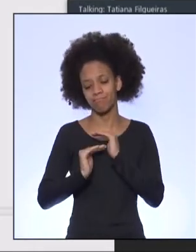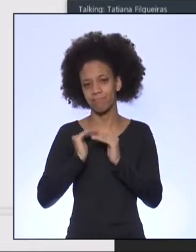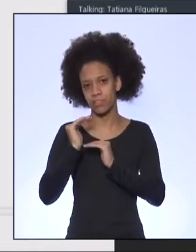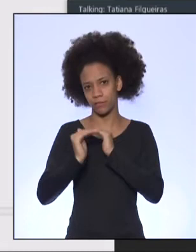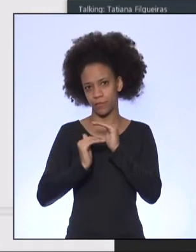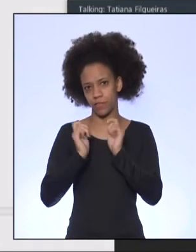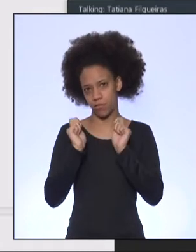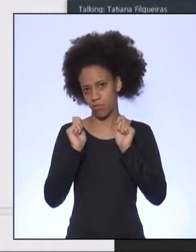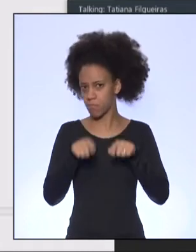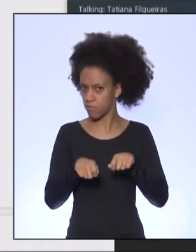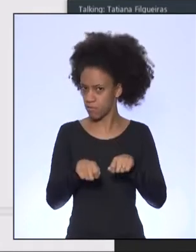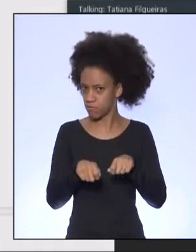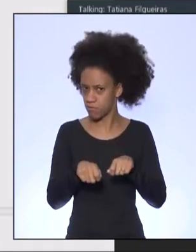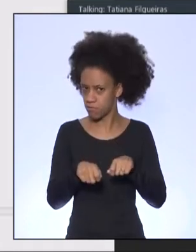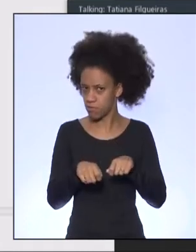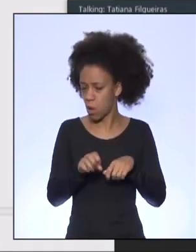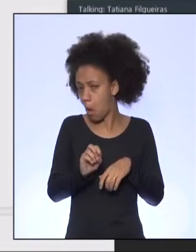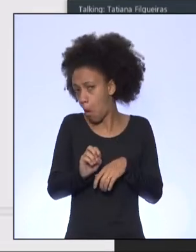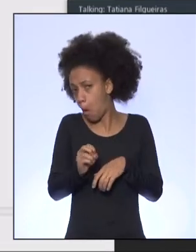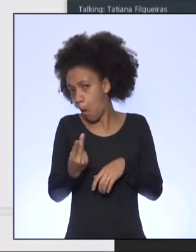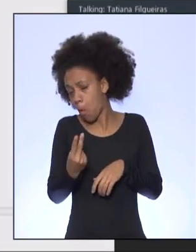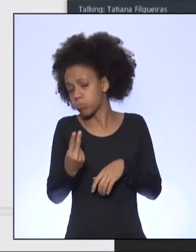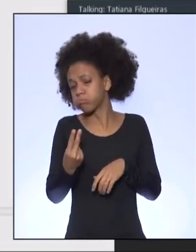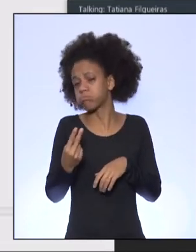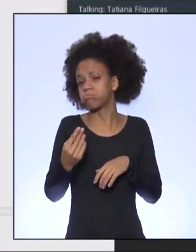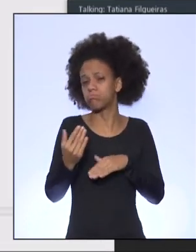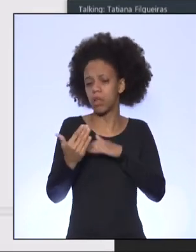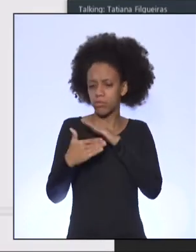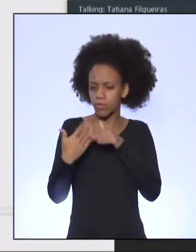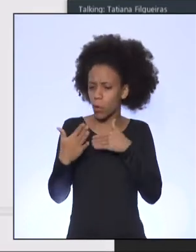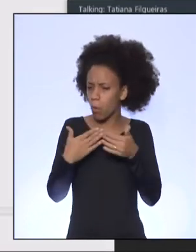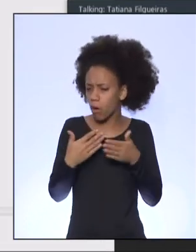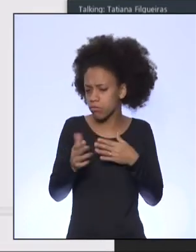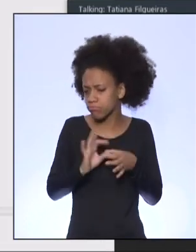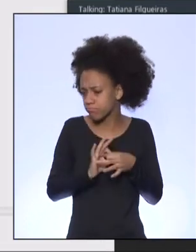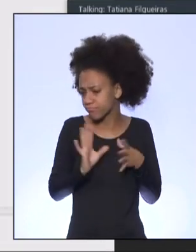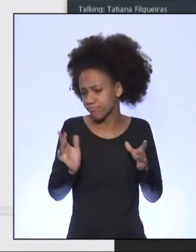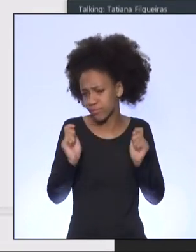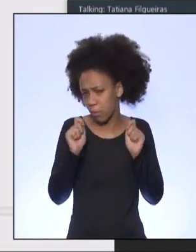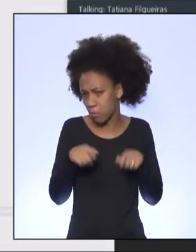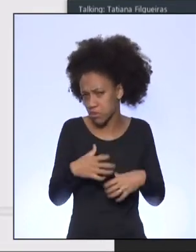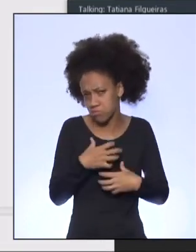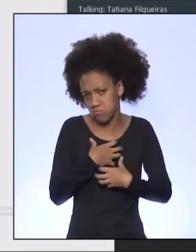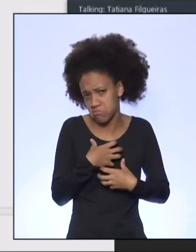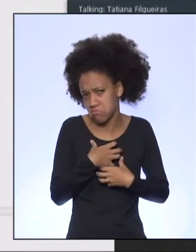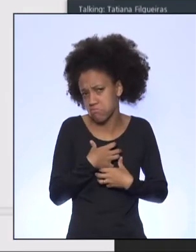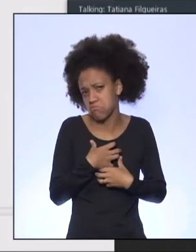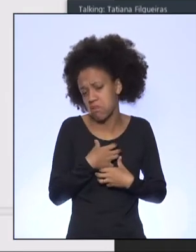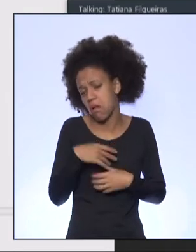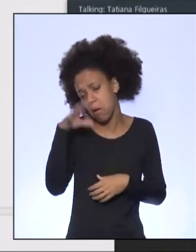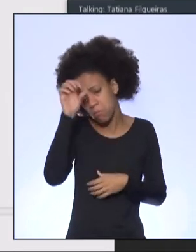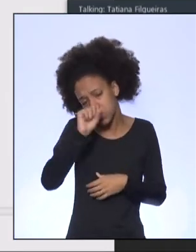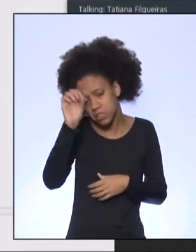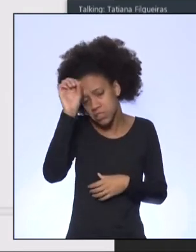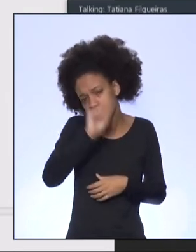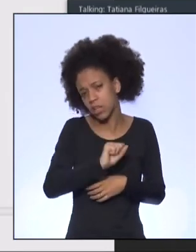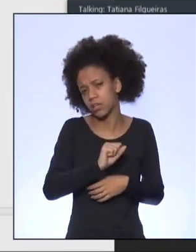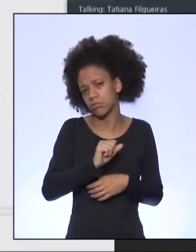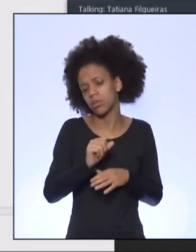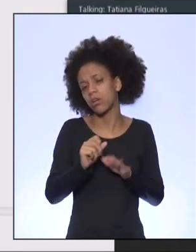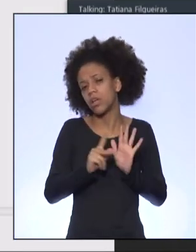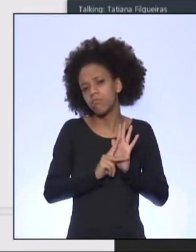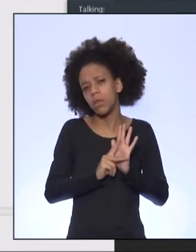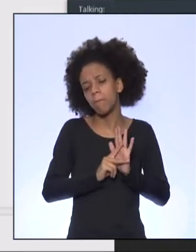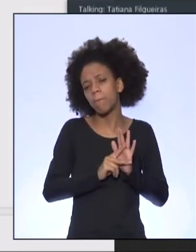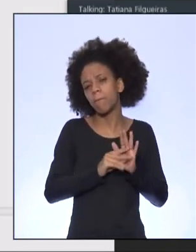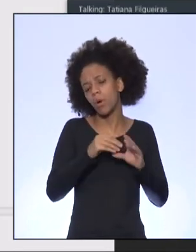as competências ou para desenvolver qualquer pode ser uma competência cognitiva, pode ser um aprendizado da própria